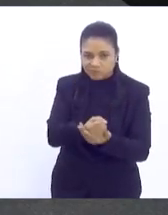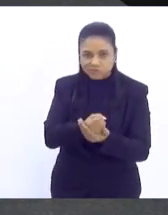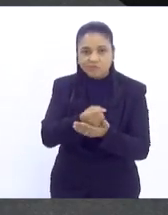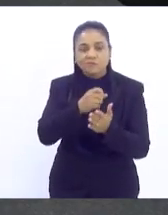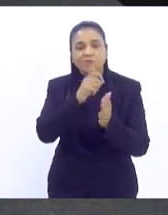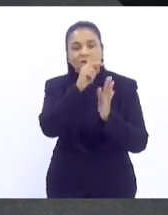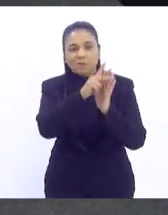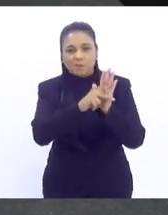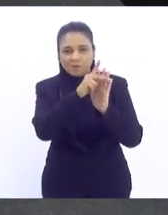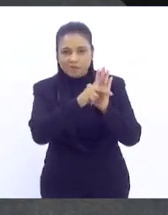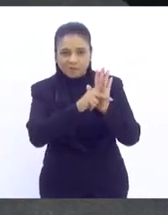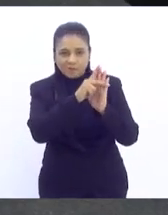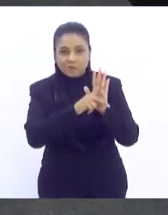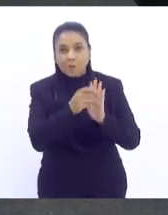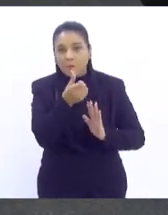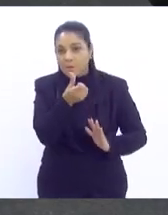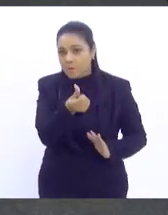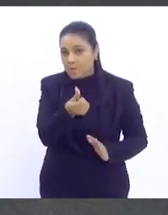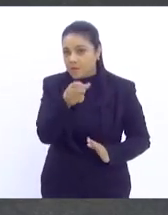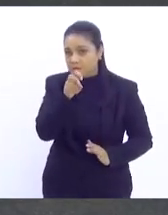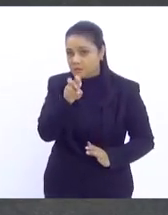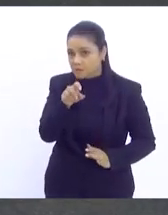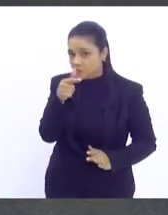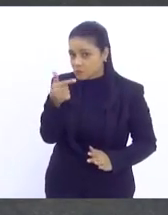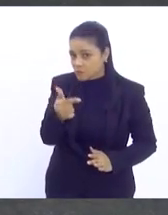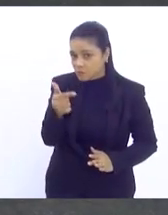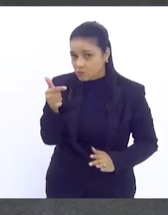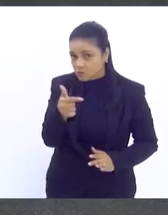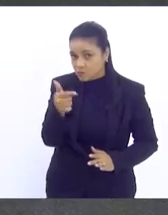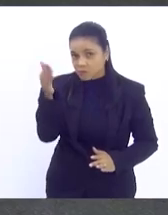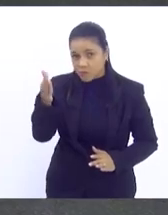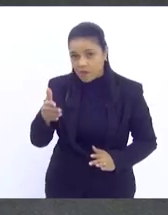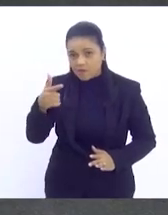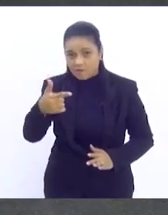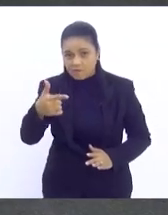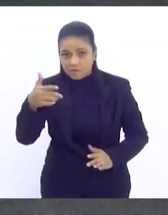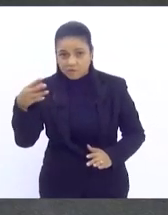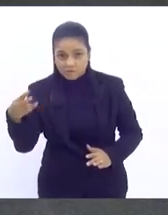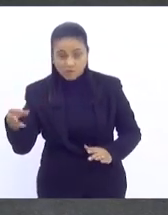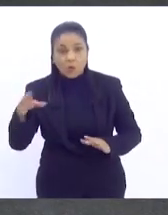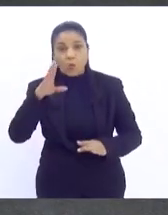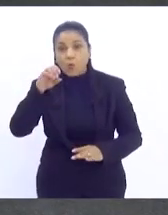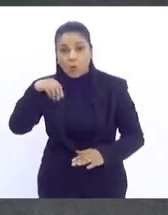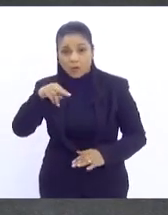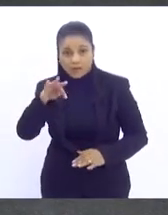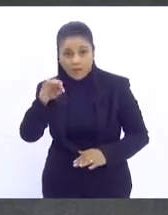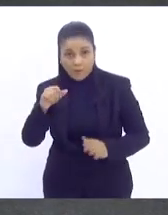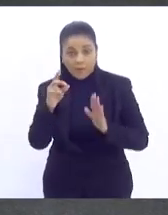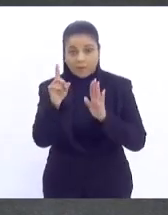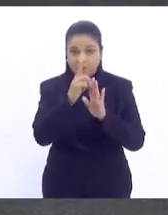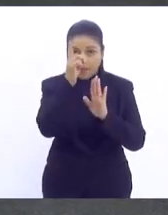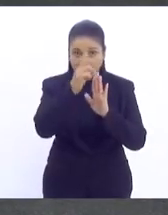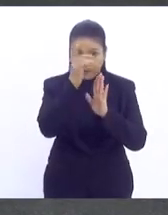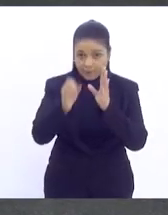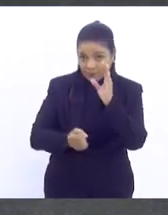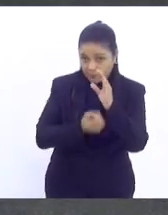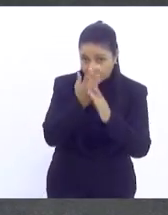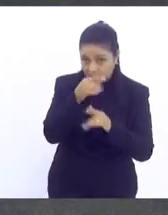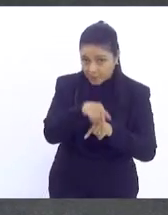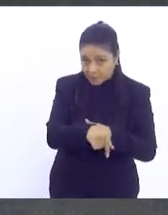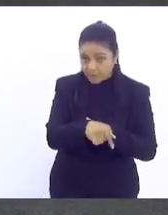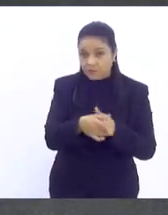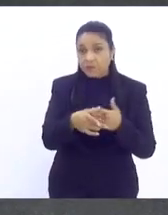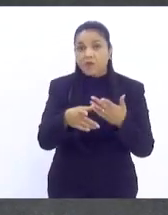6522 Lembrando que o conema tinha sido criado por decreto alguém entrou na justiça